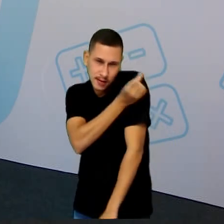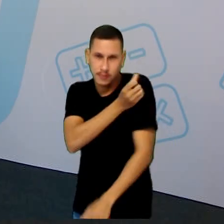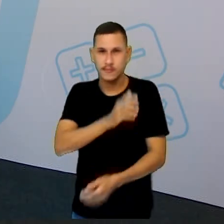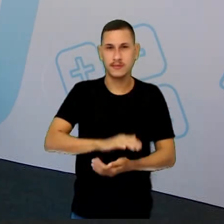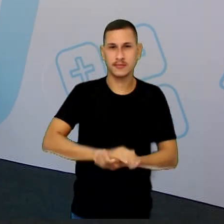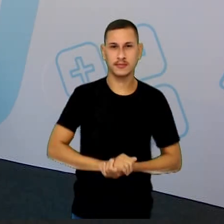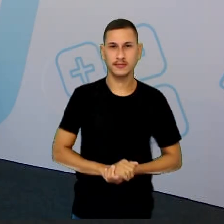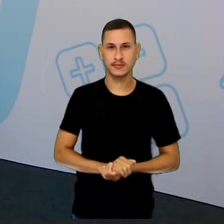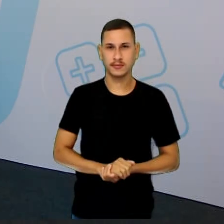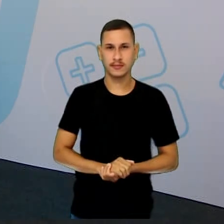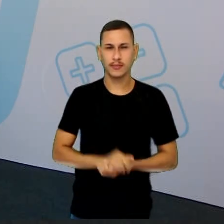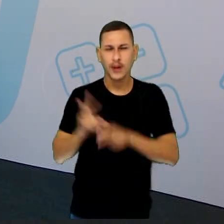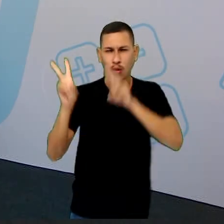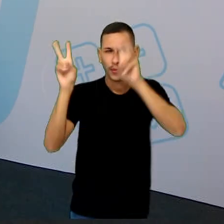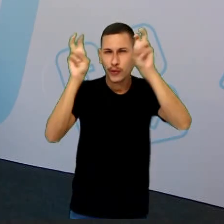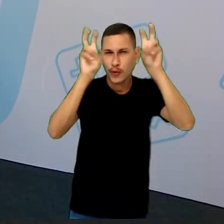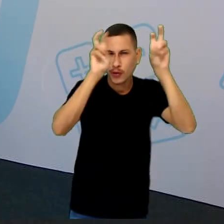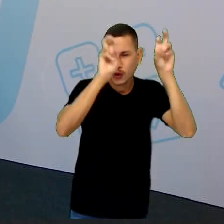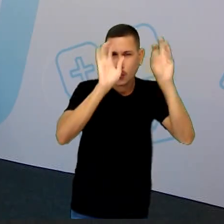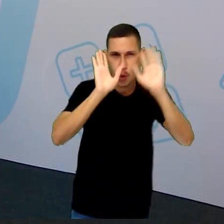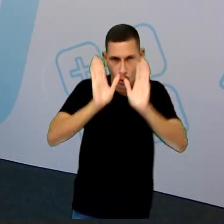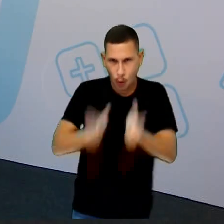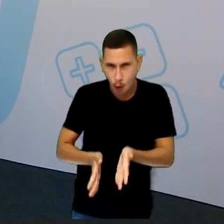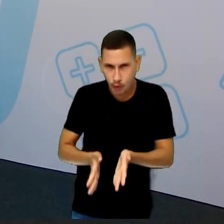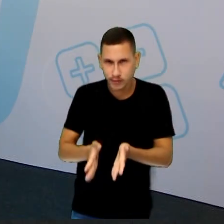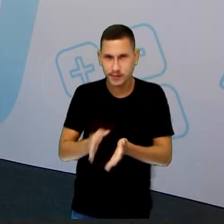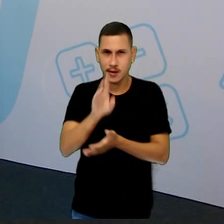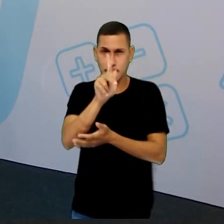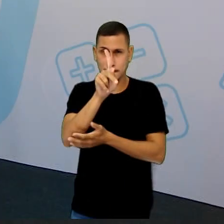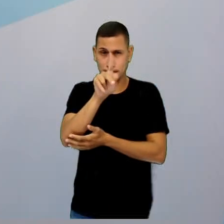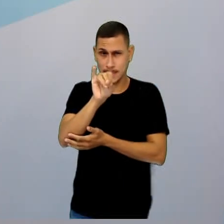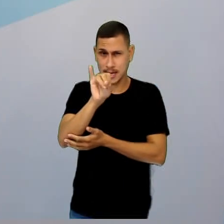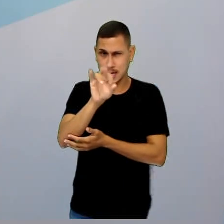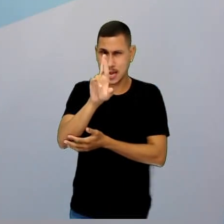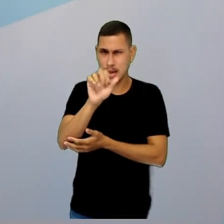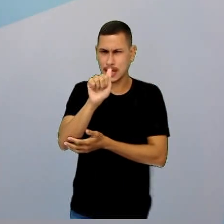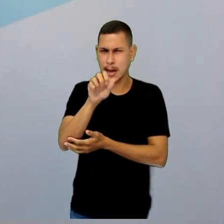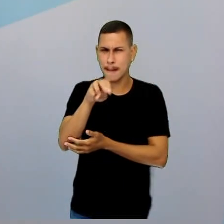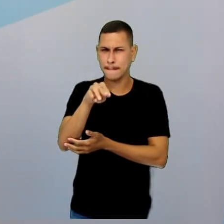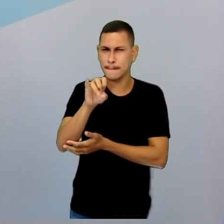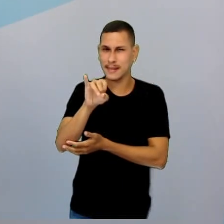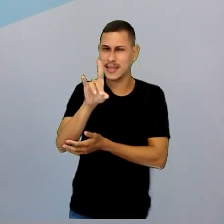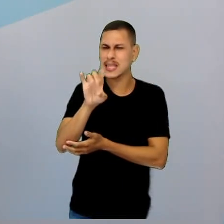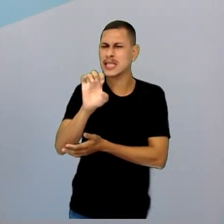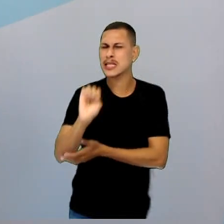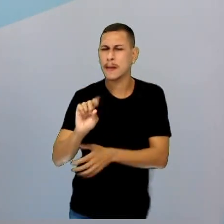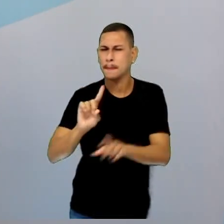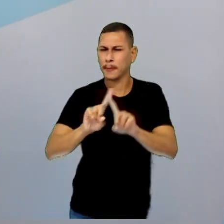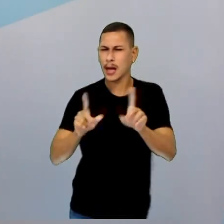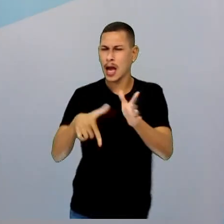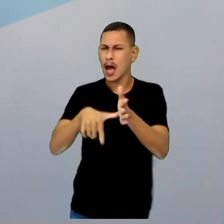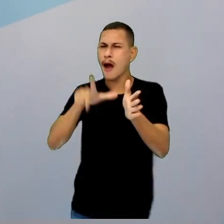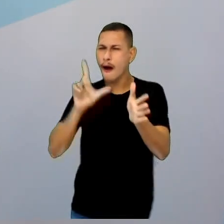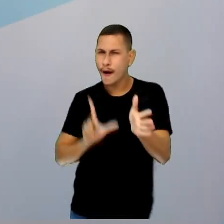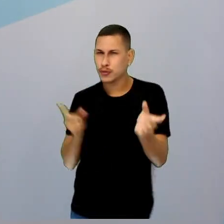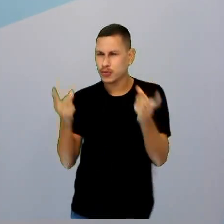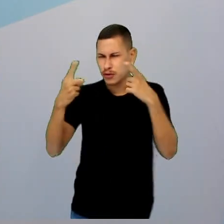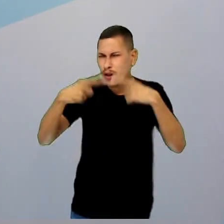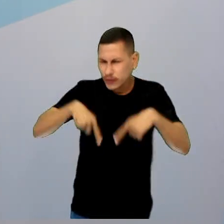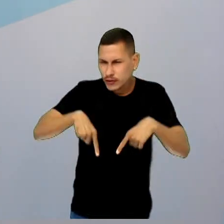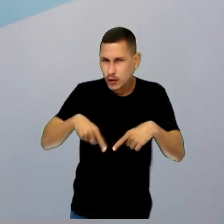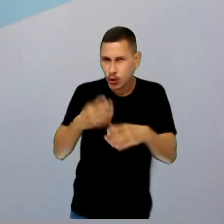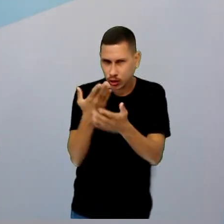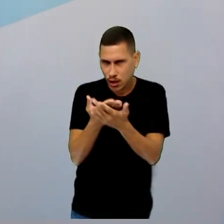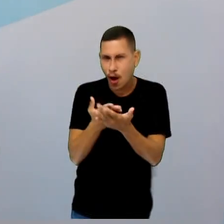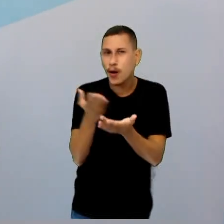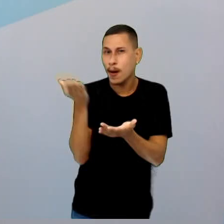anos. Nosso conteúdo de hoje é sobre pirâmides. Mas antes, a gente vai dar uma olhadinha no desafio que eu deixei para vocês